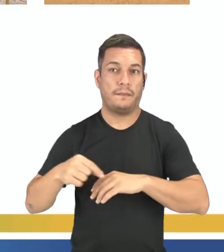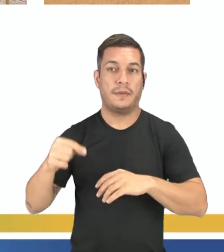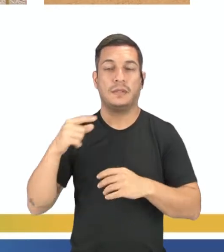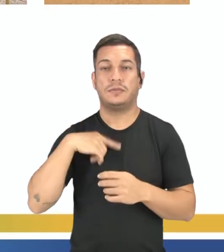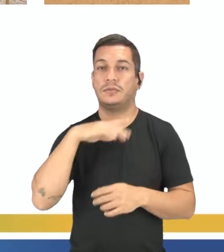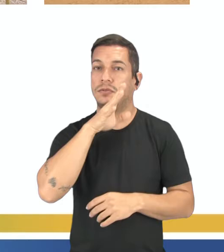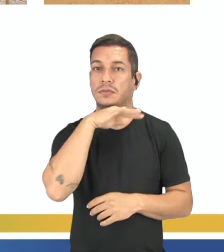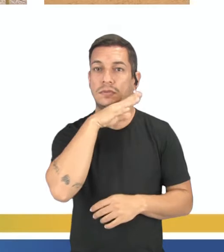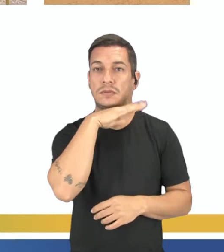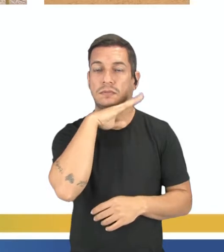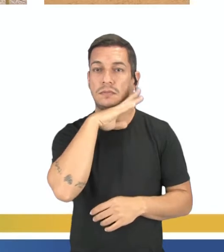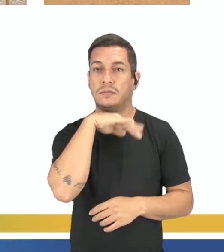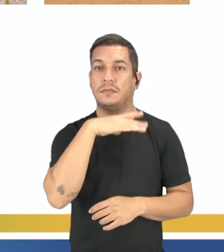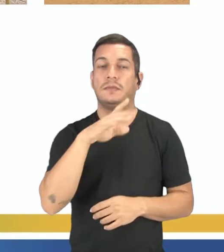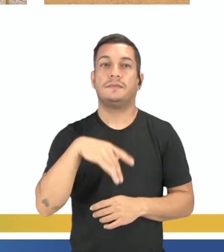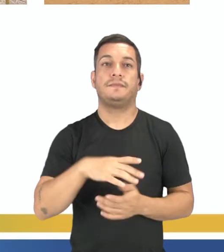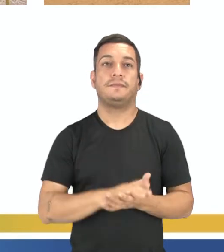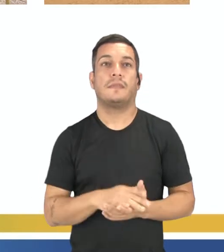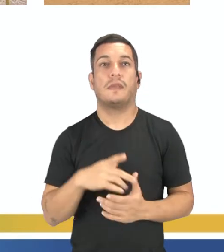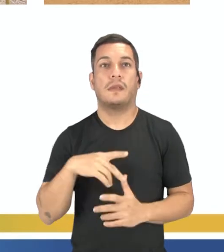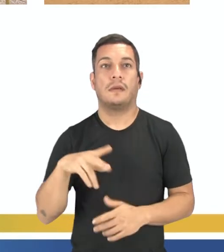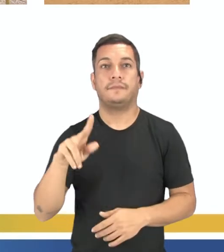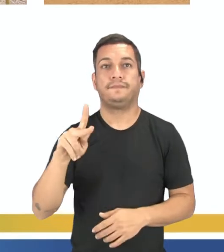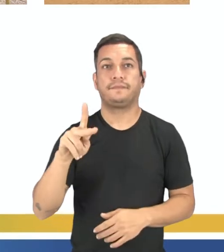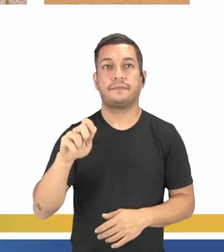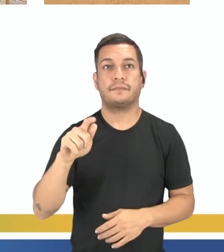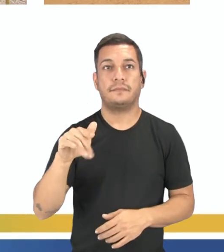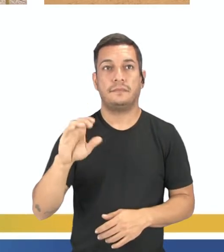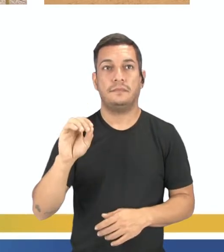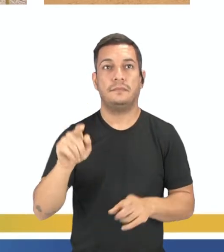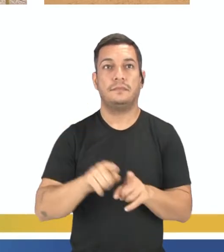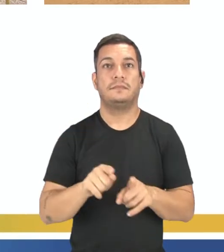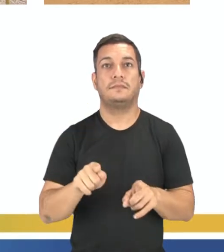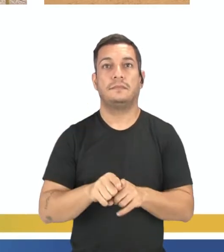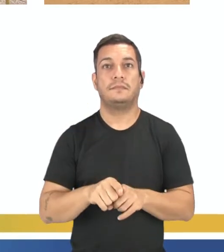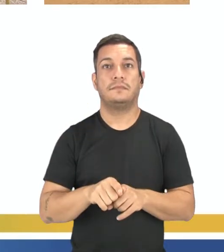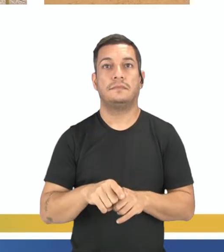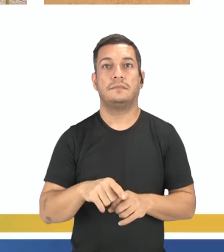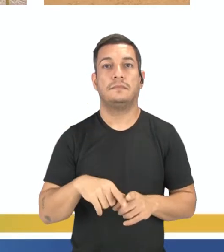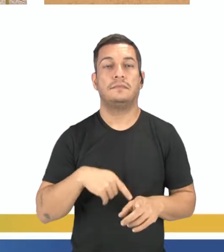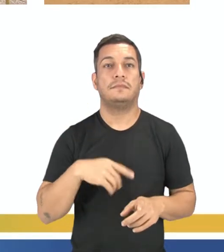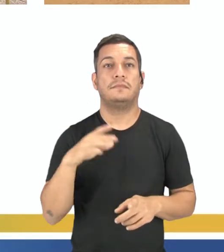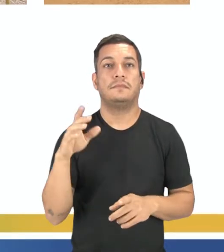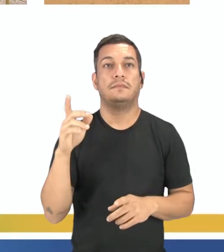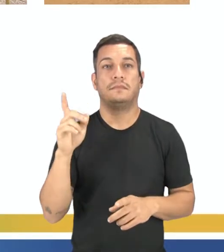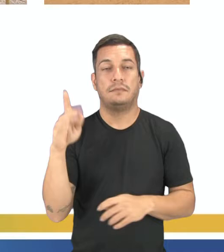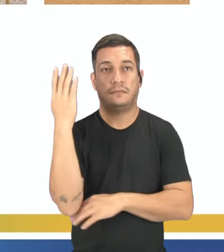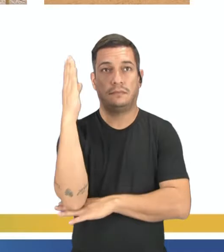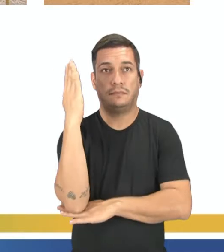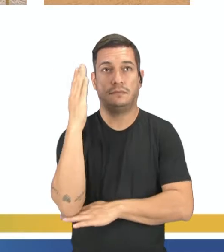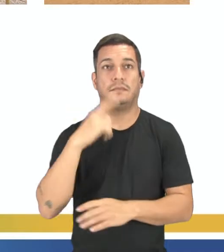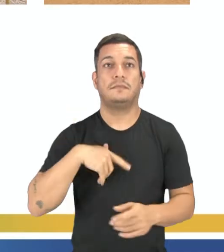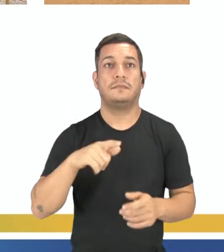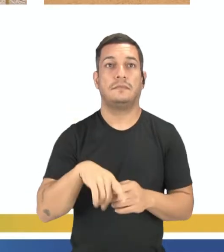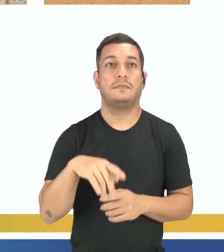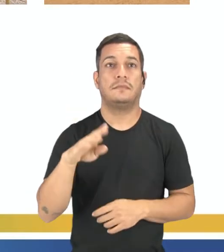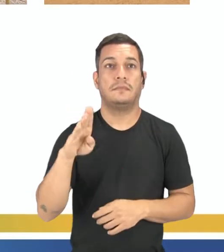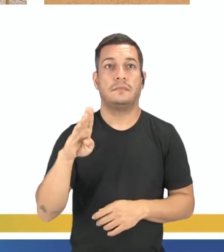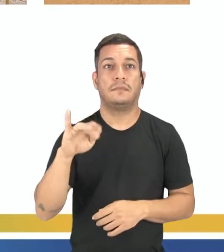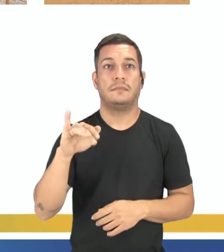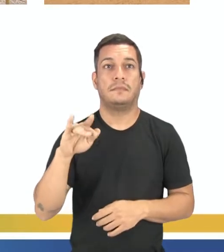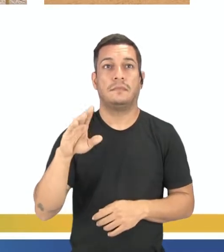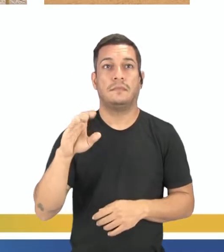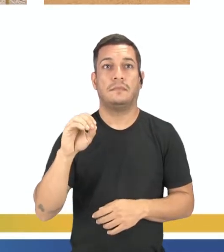e com penas de animais também. A gente tem o peão, produzido por cabaça e madeira. A gente tem